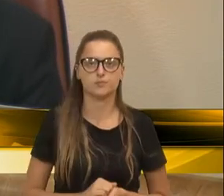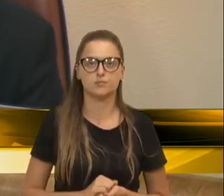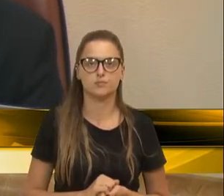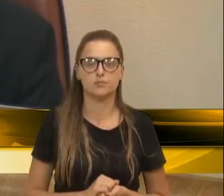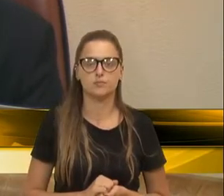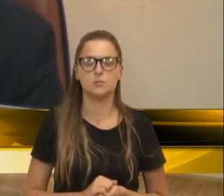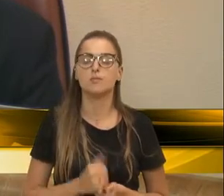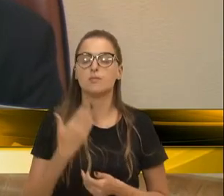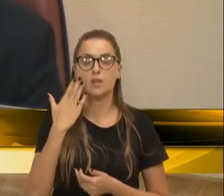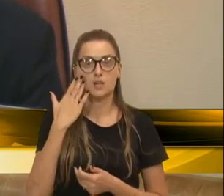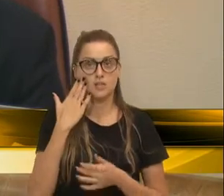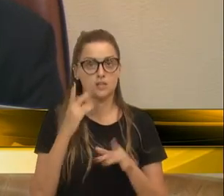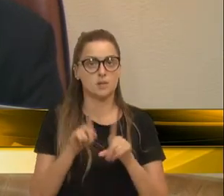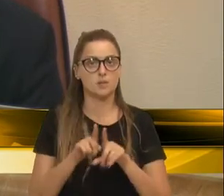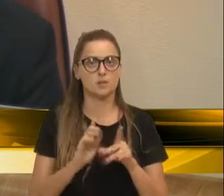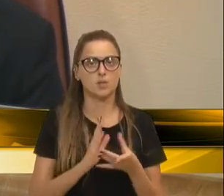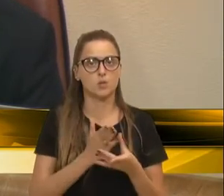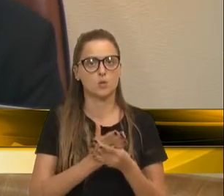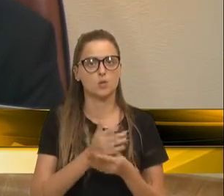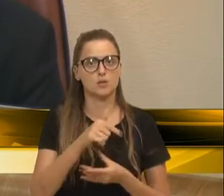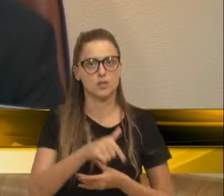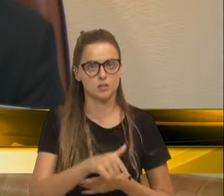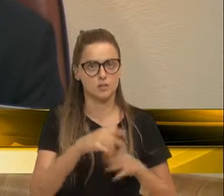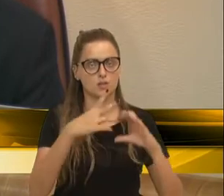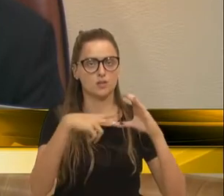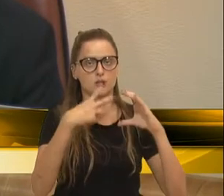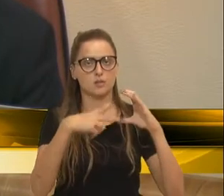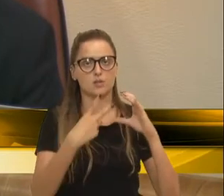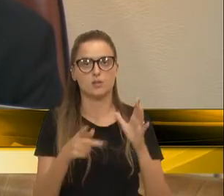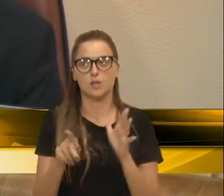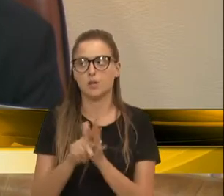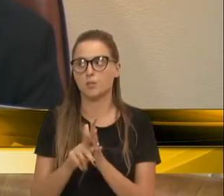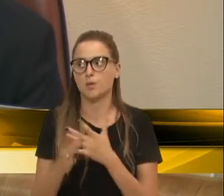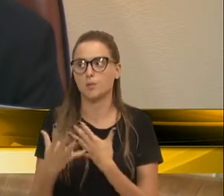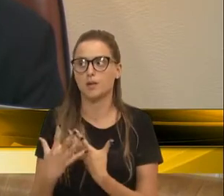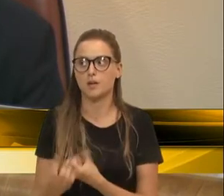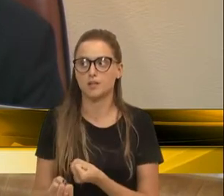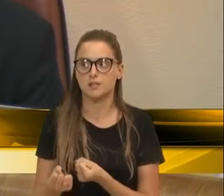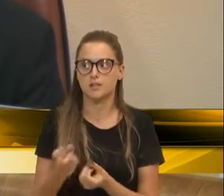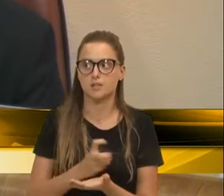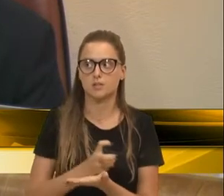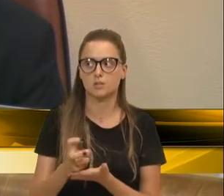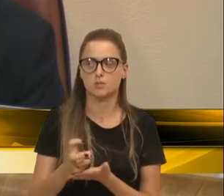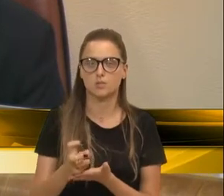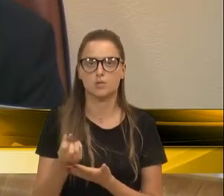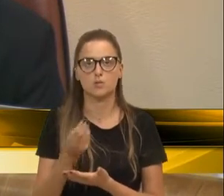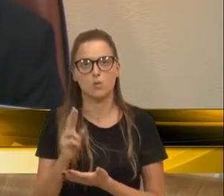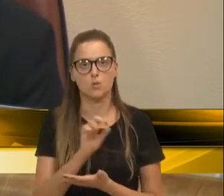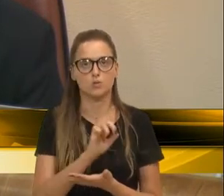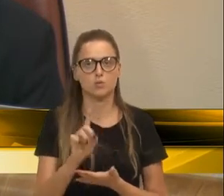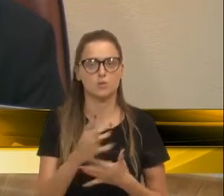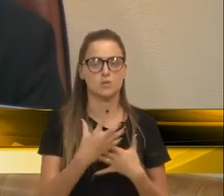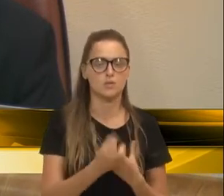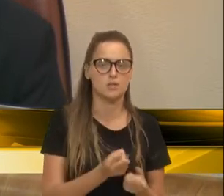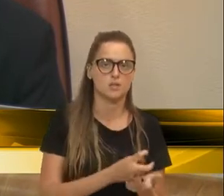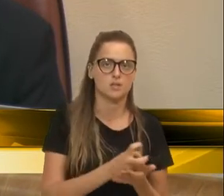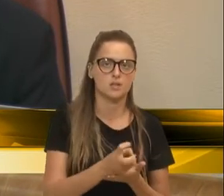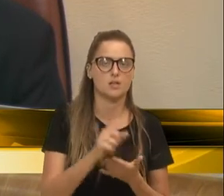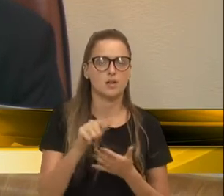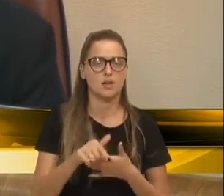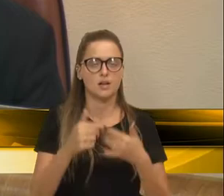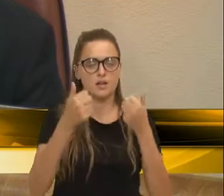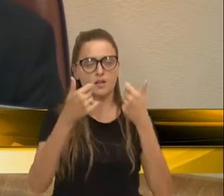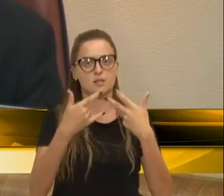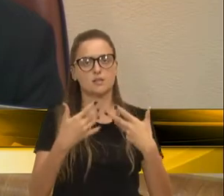É sabido que o julgamento da Câmara, e aqui inclui-se a própria admissibilidade desta petição, submete-se a critérios